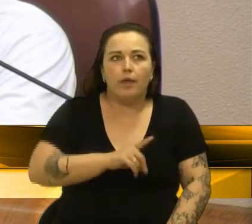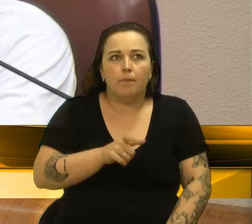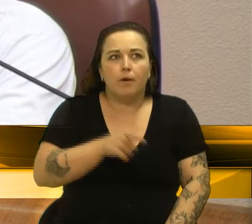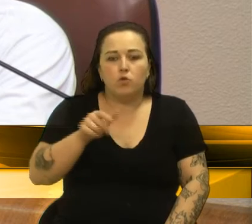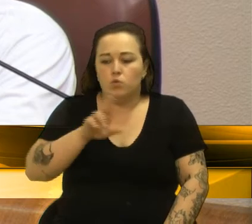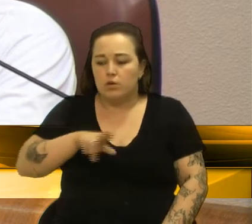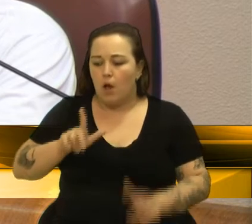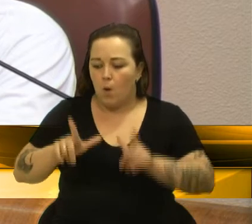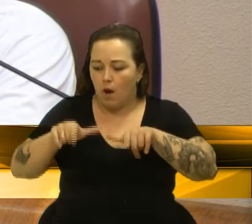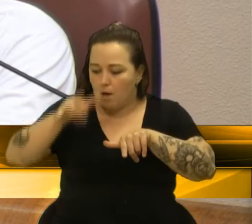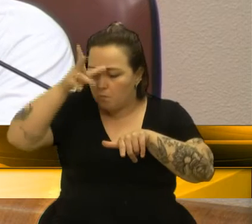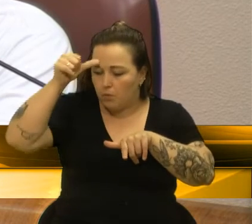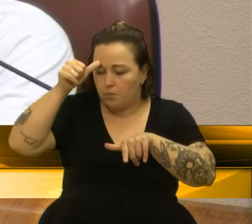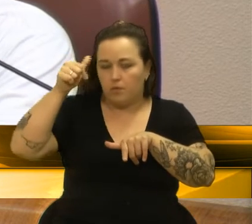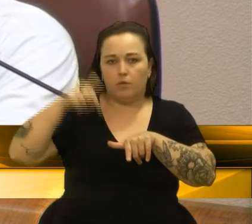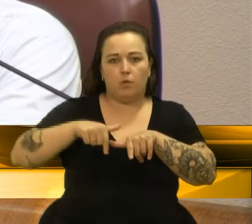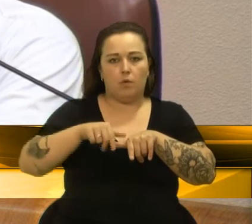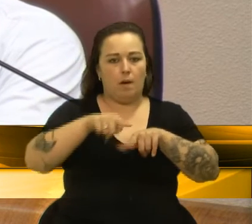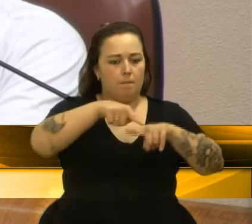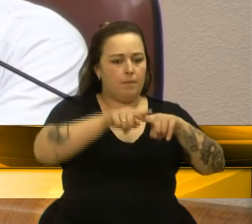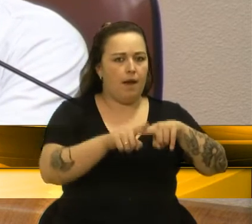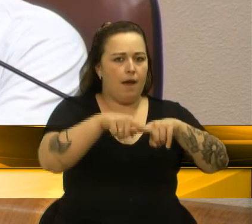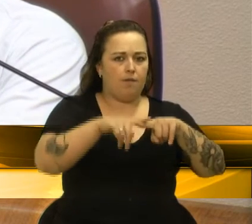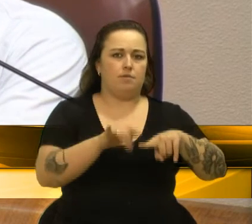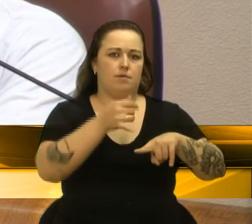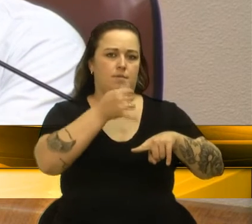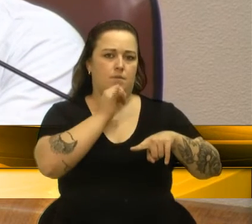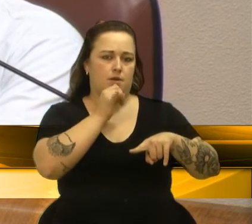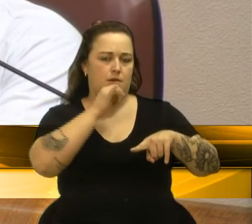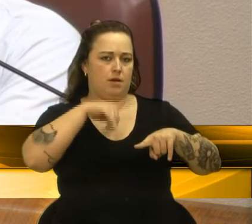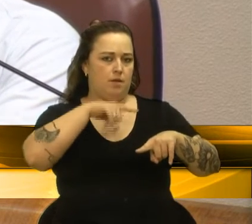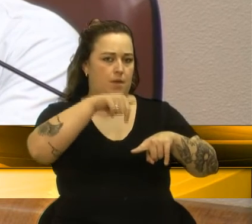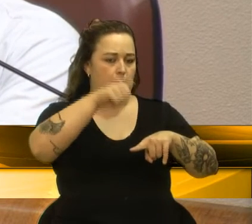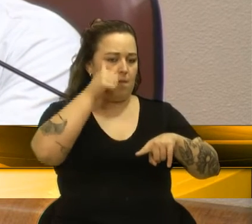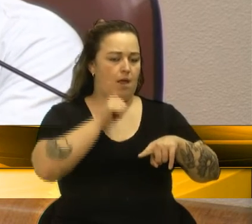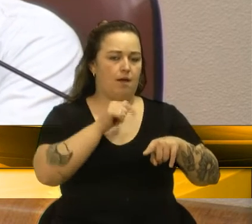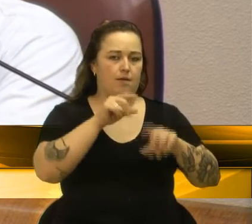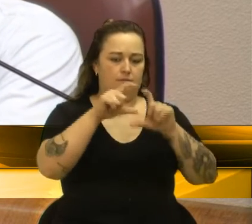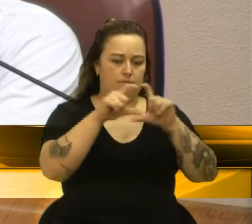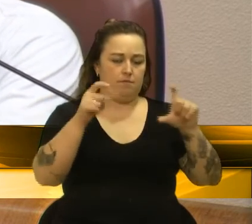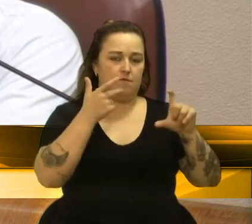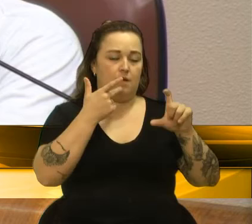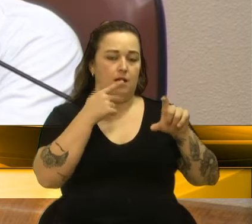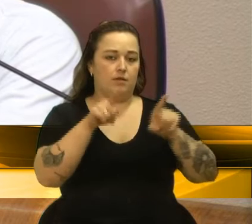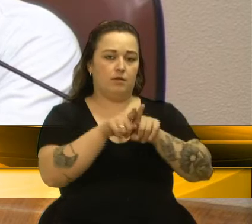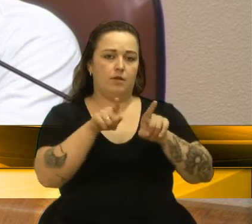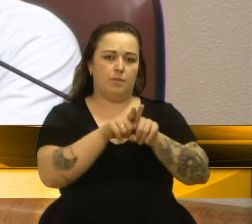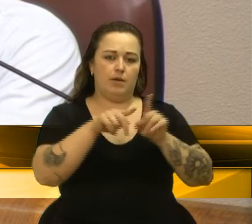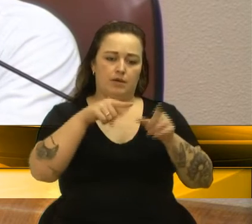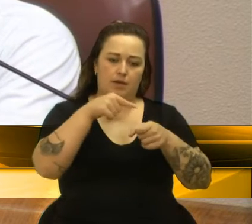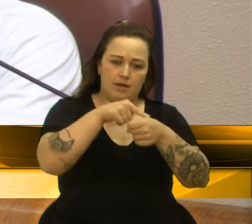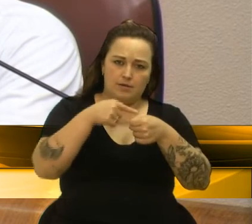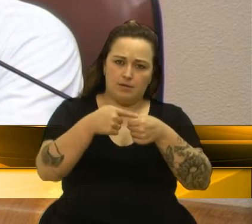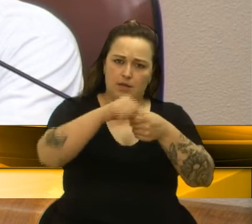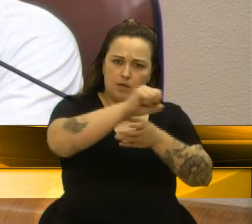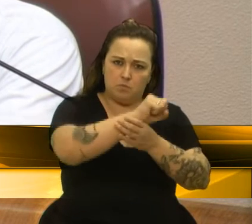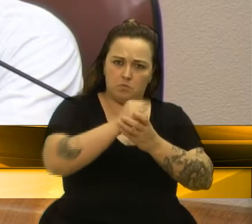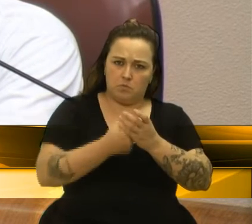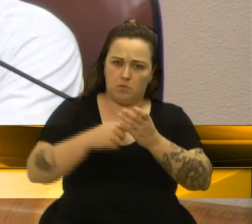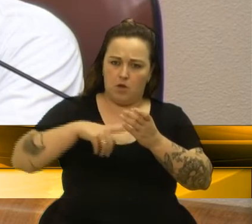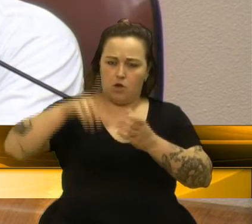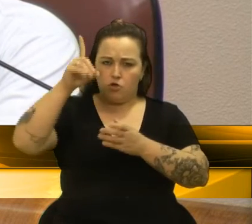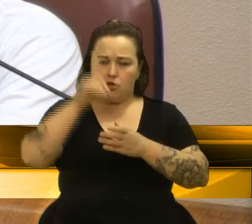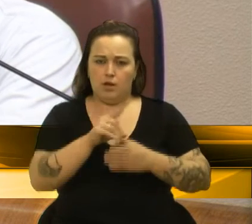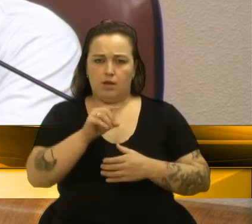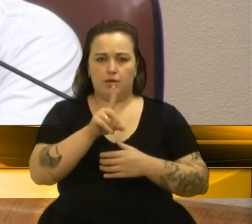utilizar os espaços públicos, dentre eles as praças do município. Morand de Liver, Jaqueline. A cidade sustentável, sujeito de direitos e de deveres, em